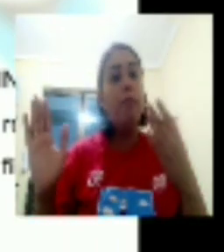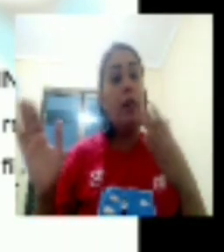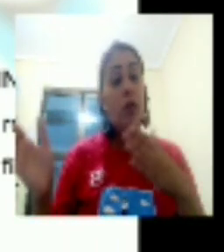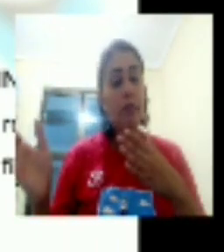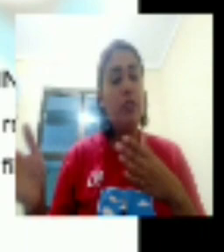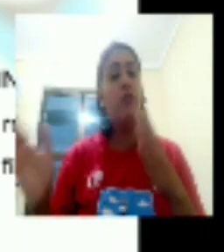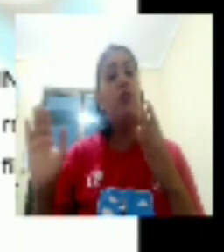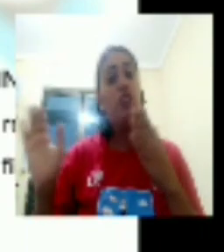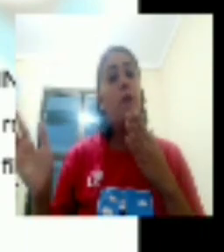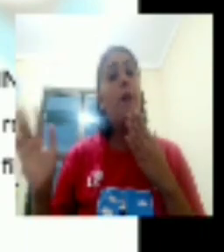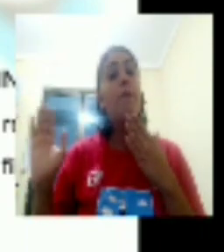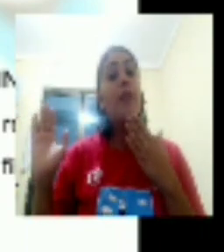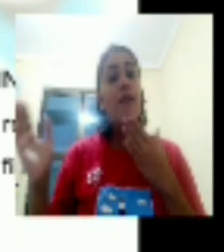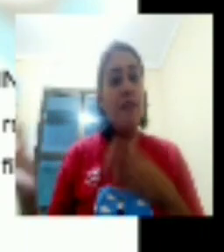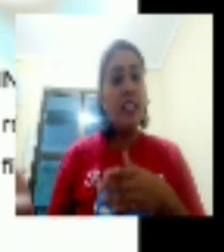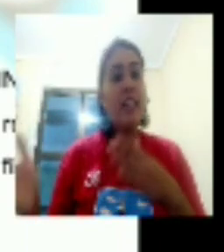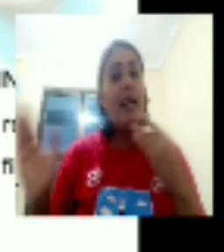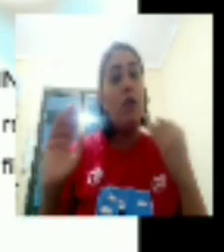federal,